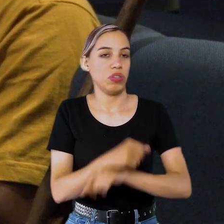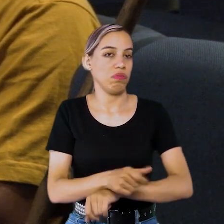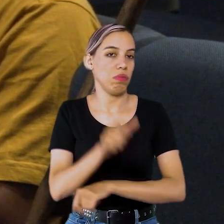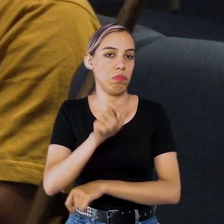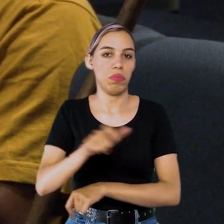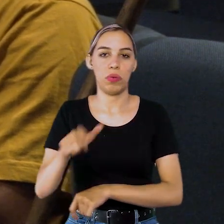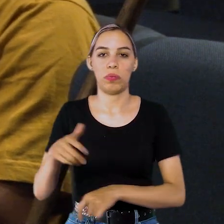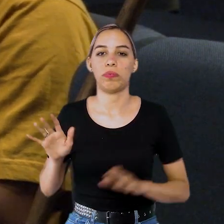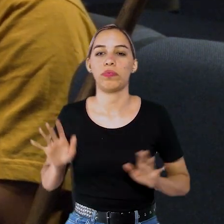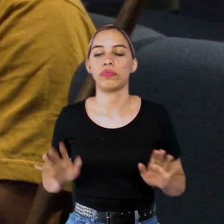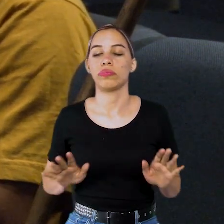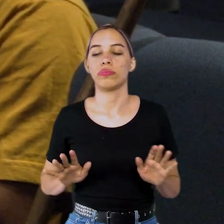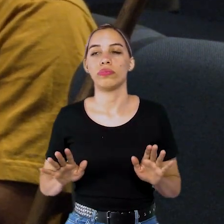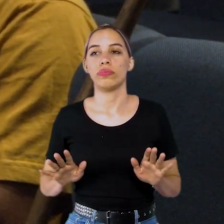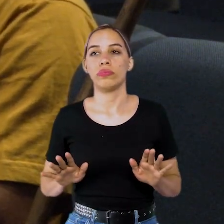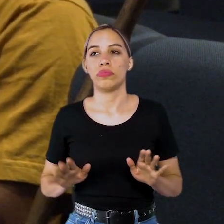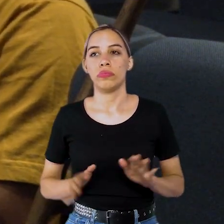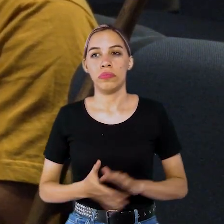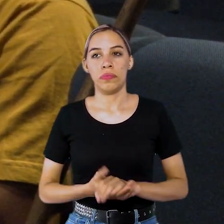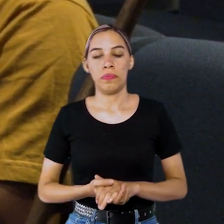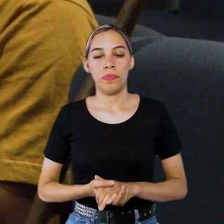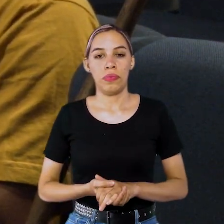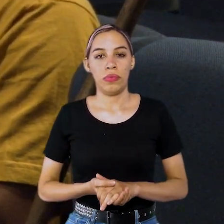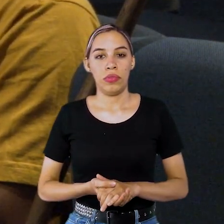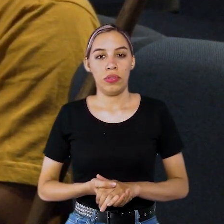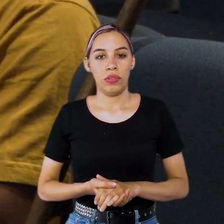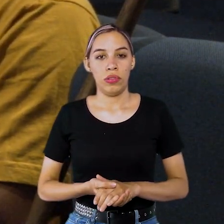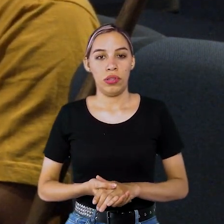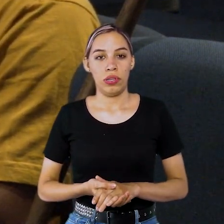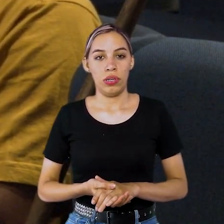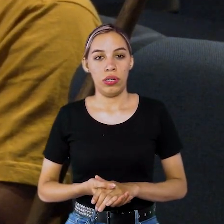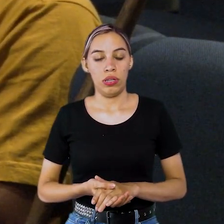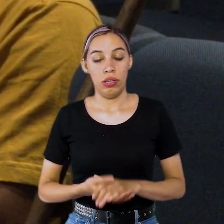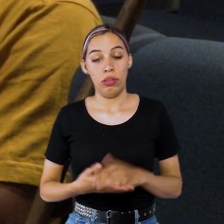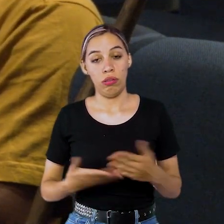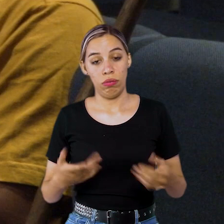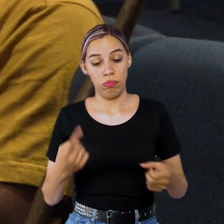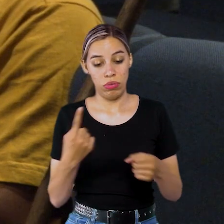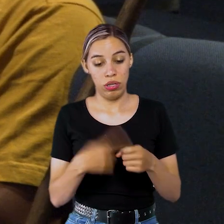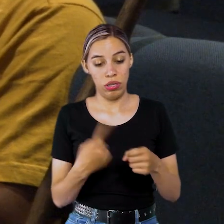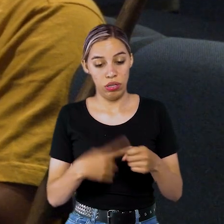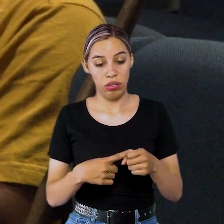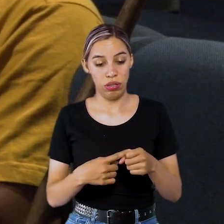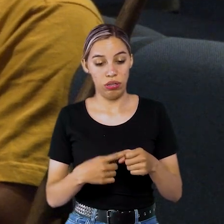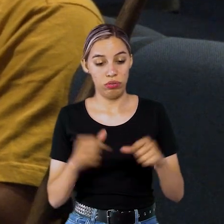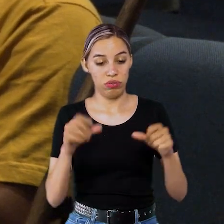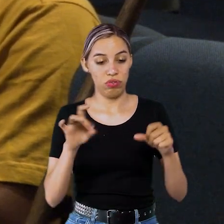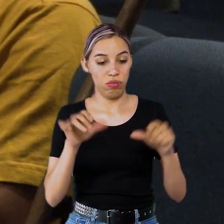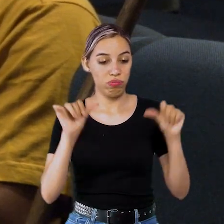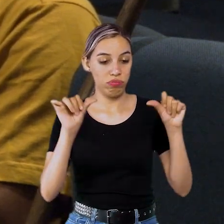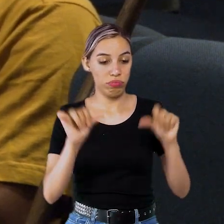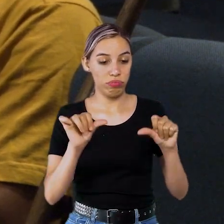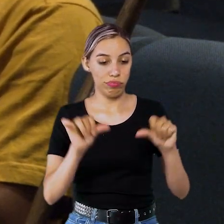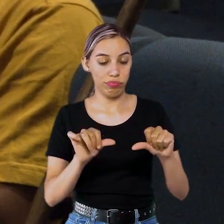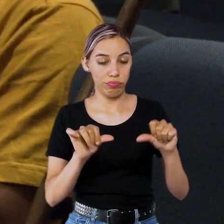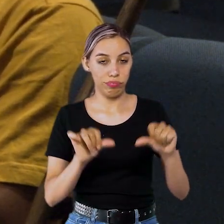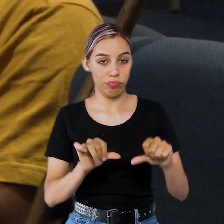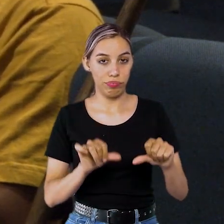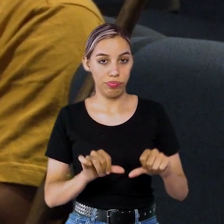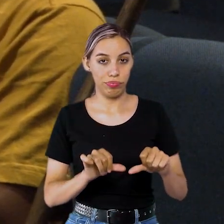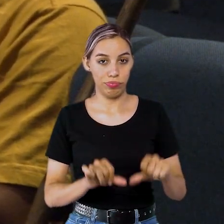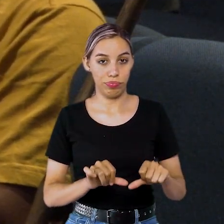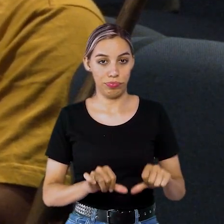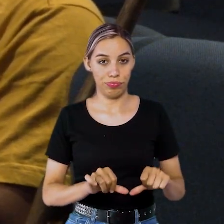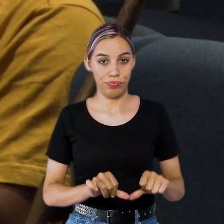alguém. Você fica nisso, né? Enquanto isso, a própria cidade ela vai se destruindo, né? O tempo todo.